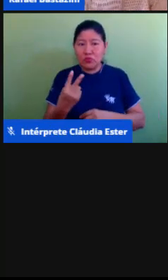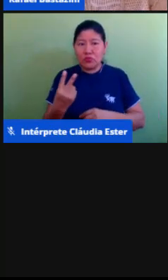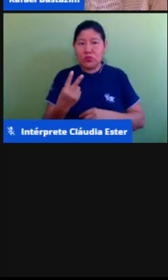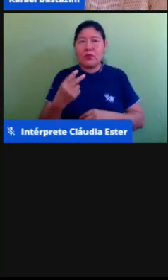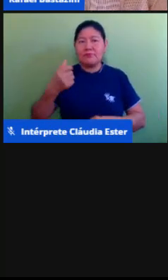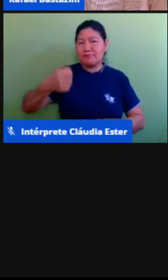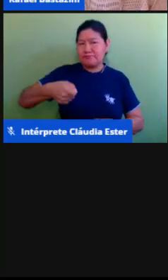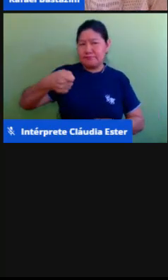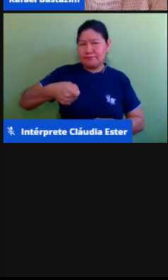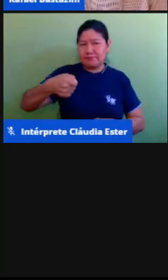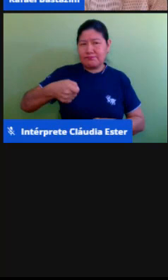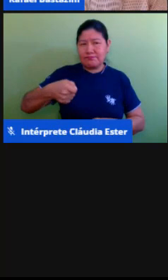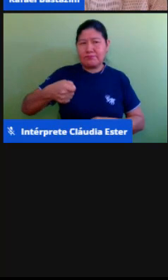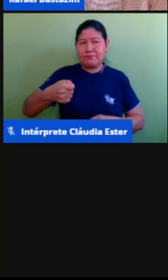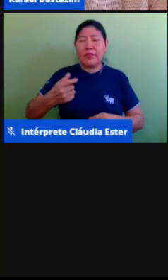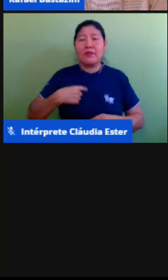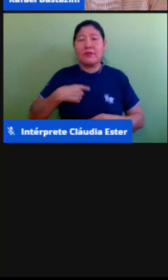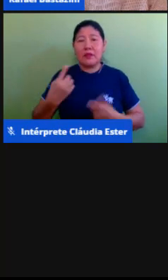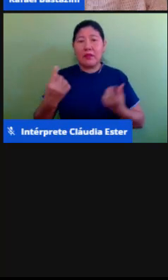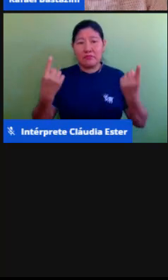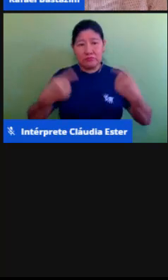uma evolução,